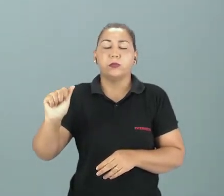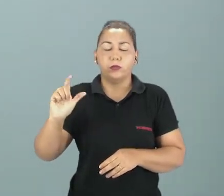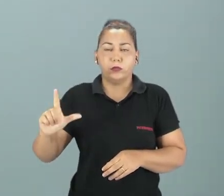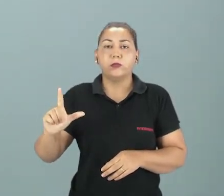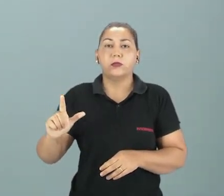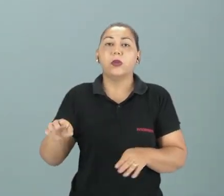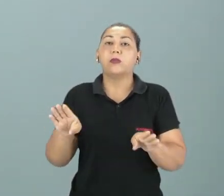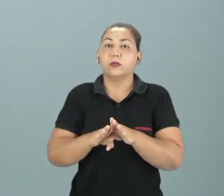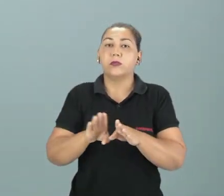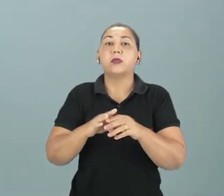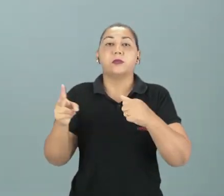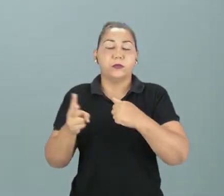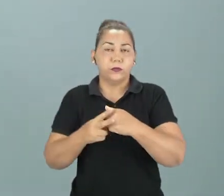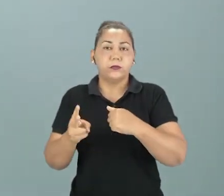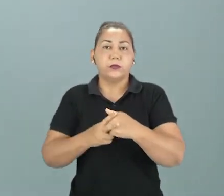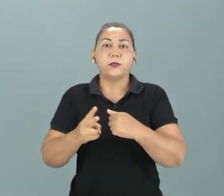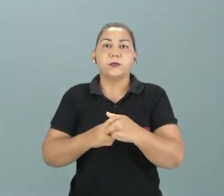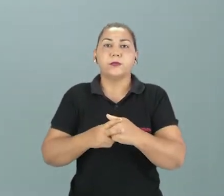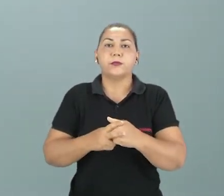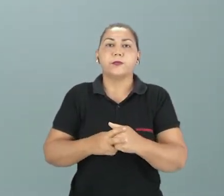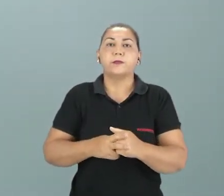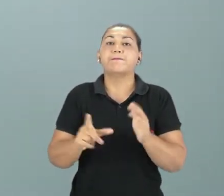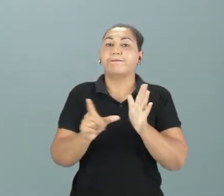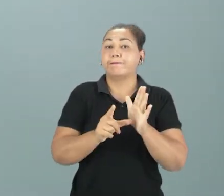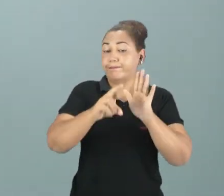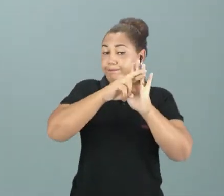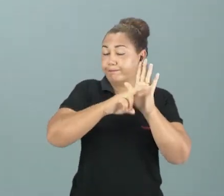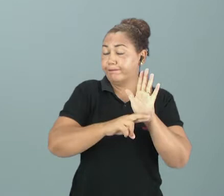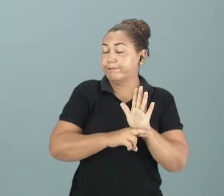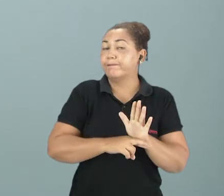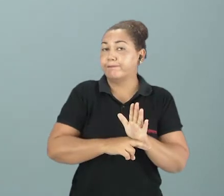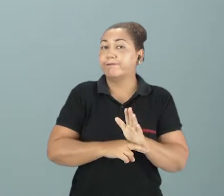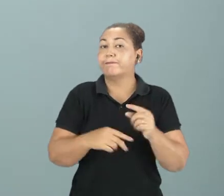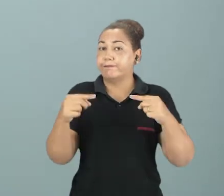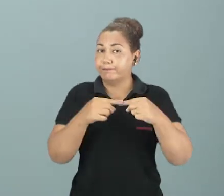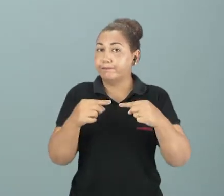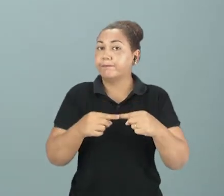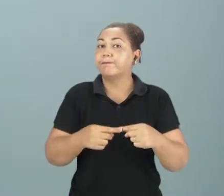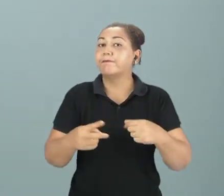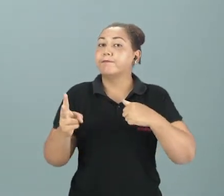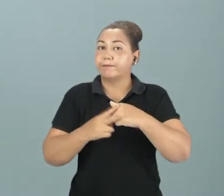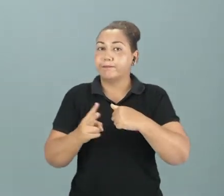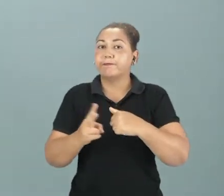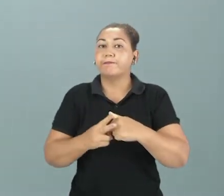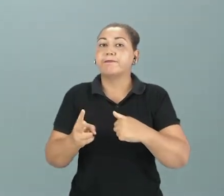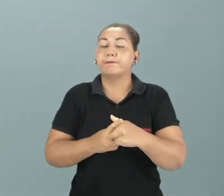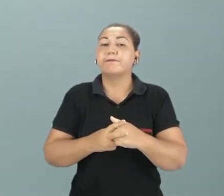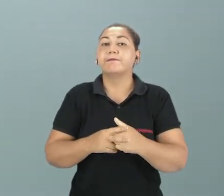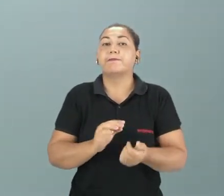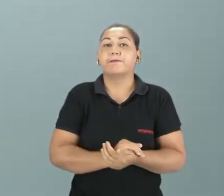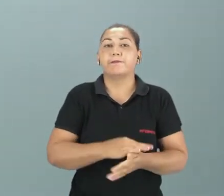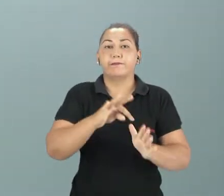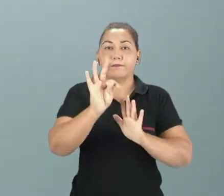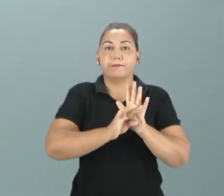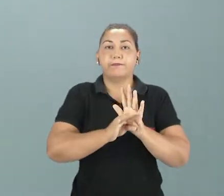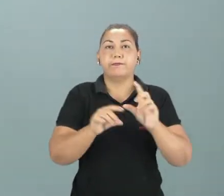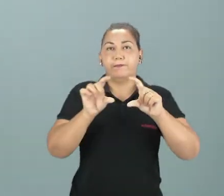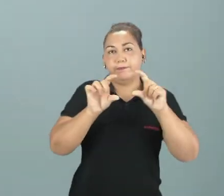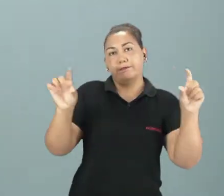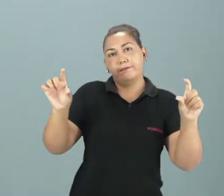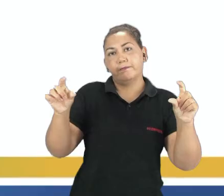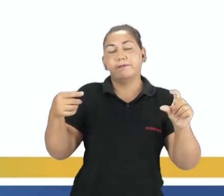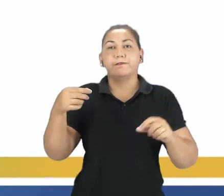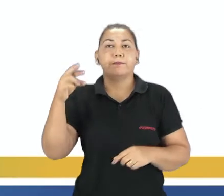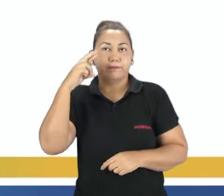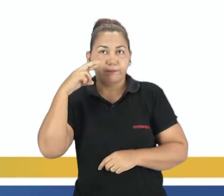concordância verbal. Vamos observar muito a respeito do sujeito. Vamos à leitura de uma tirinha.